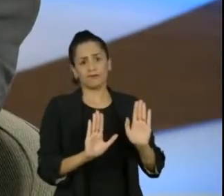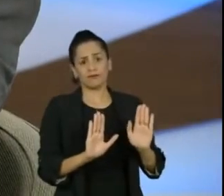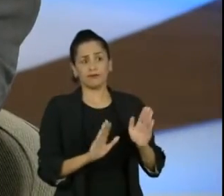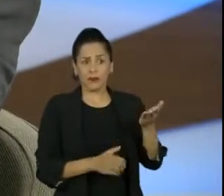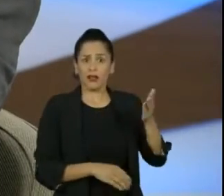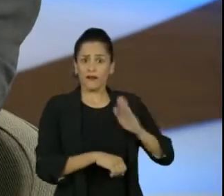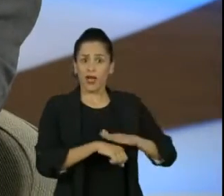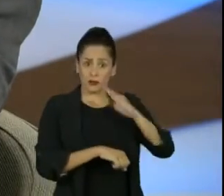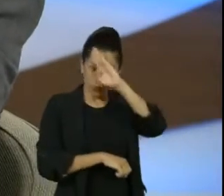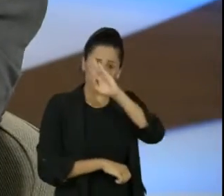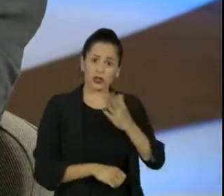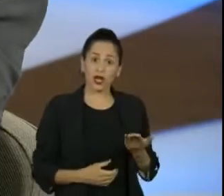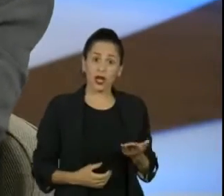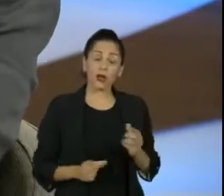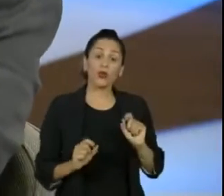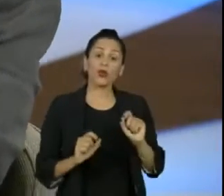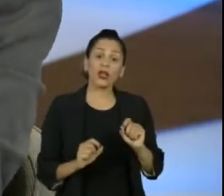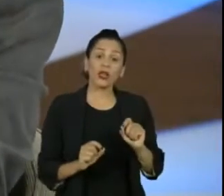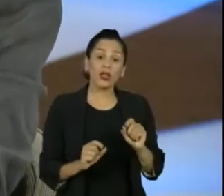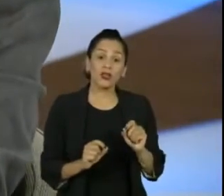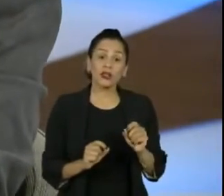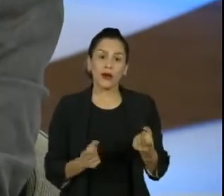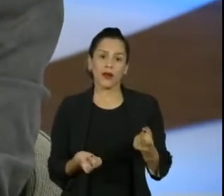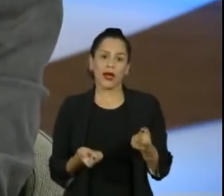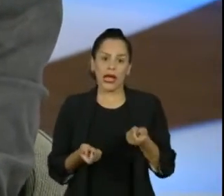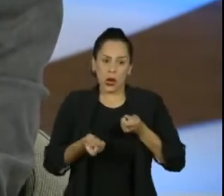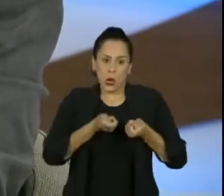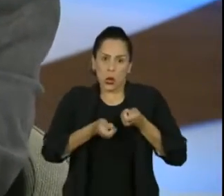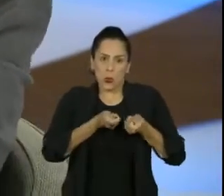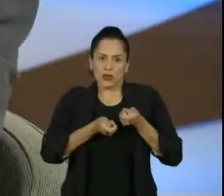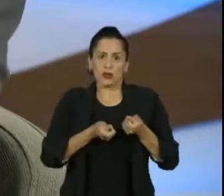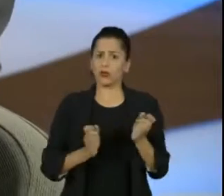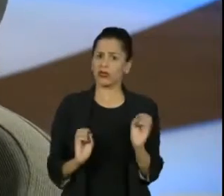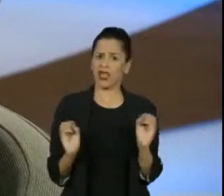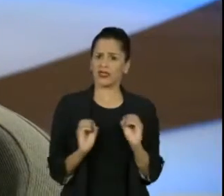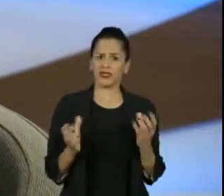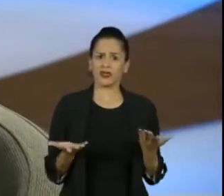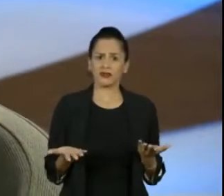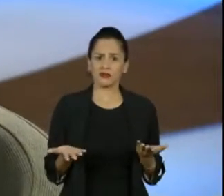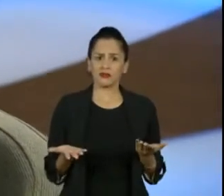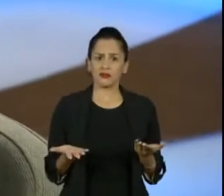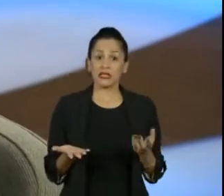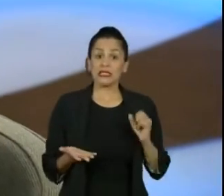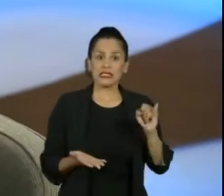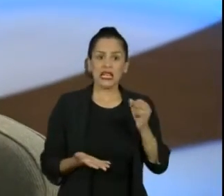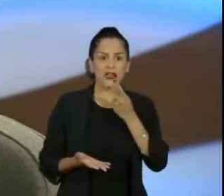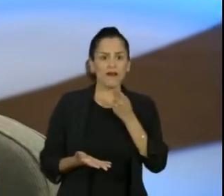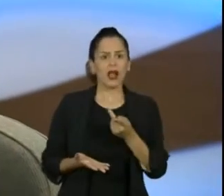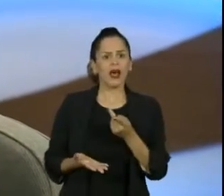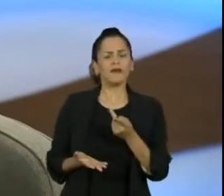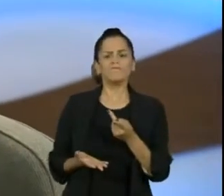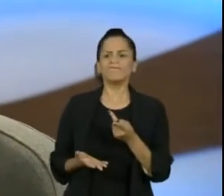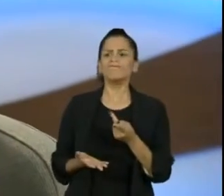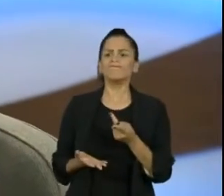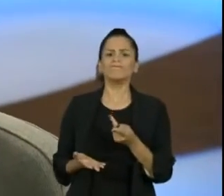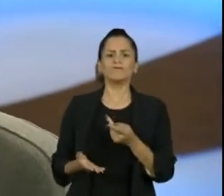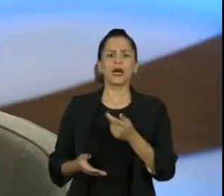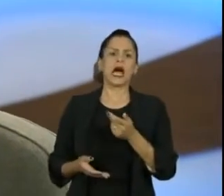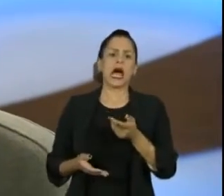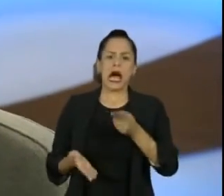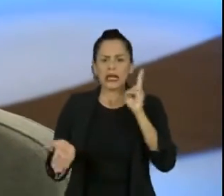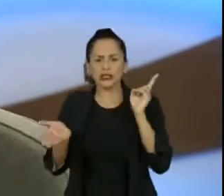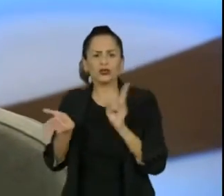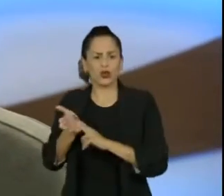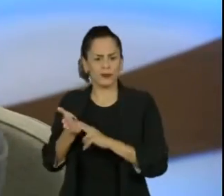fez. Porque não economizou na pandemia. Que se ele não tivesse negado, ele